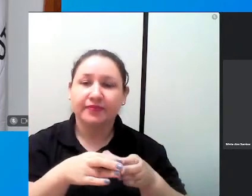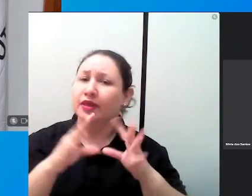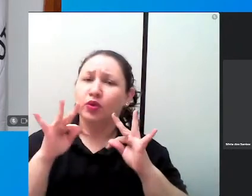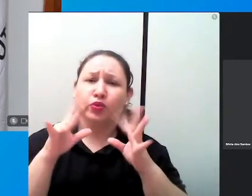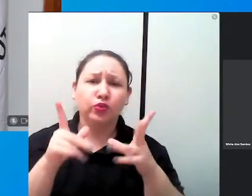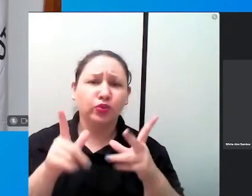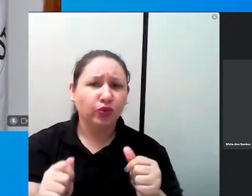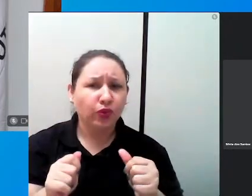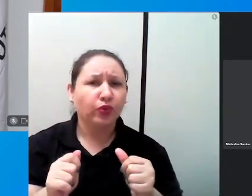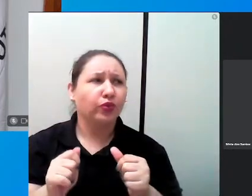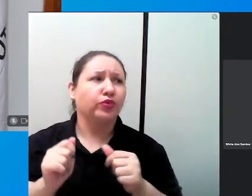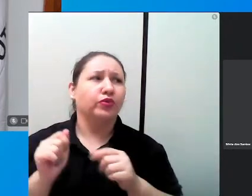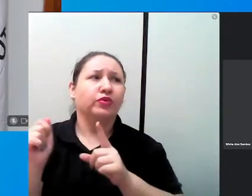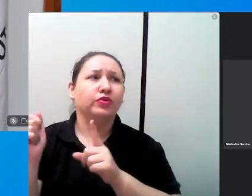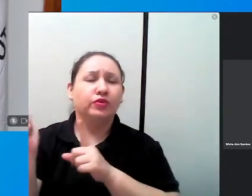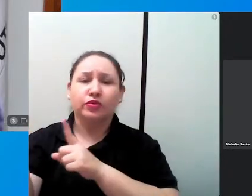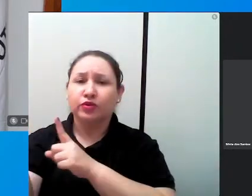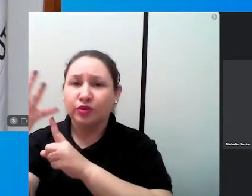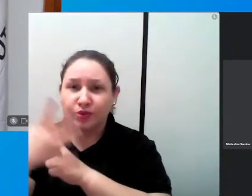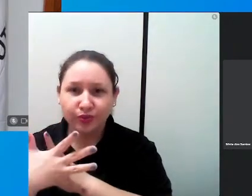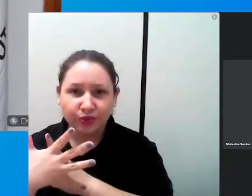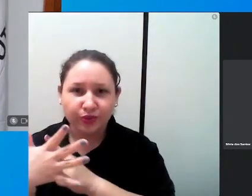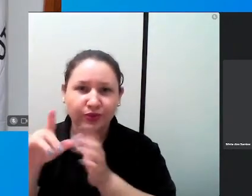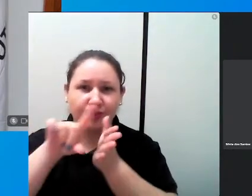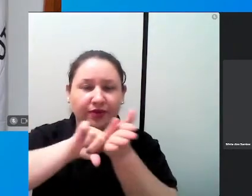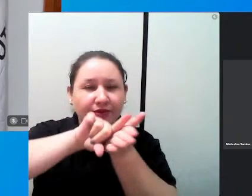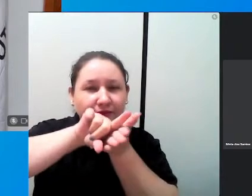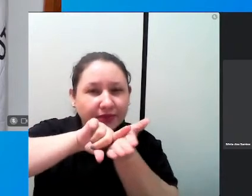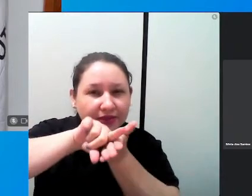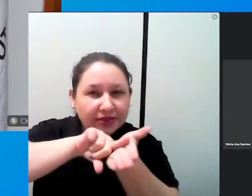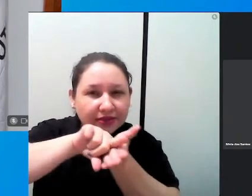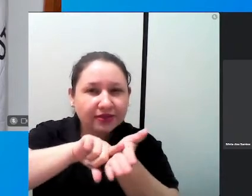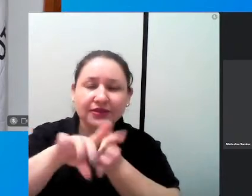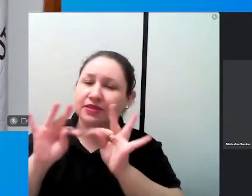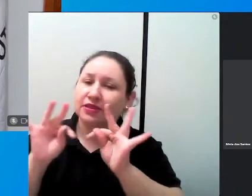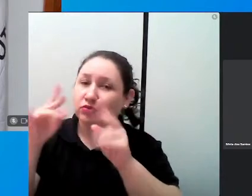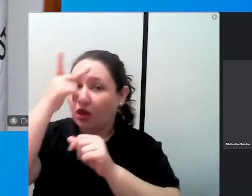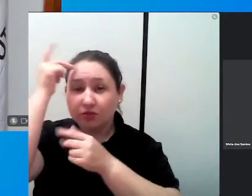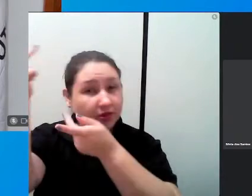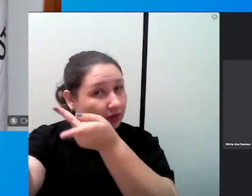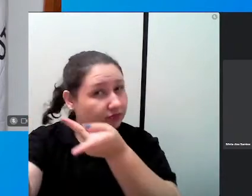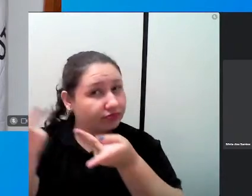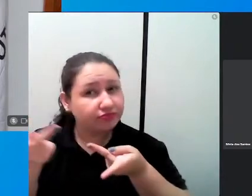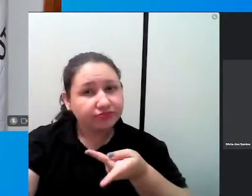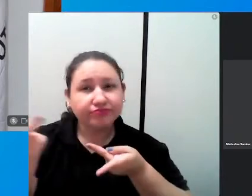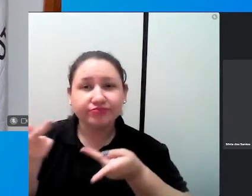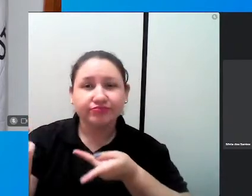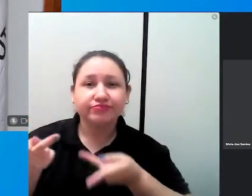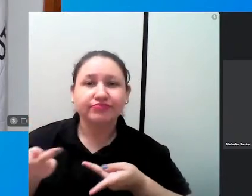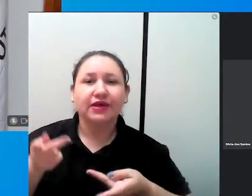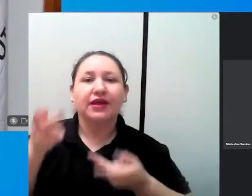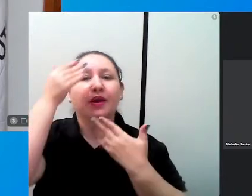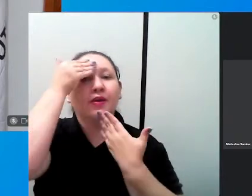de extensão. Cumprimento aqui nossos convidados, né, aqui o pró-reitor